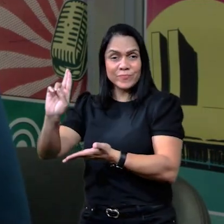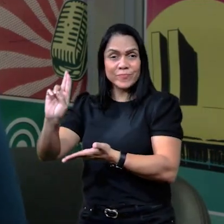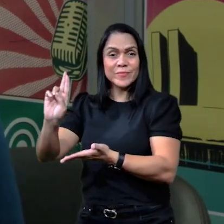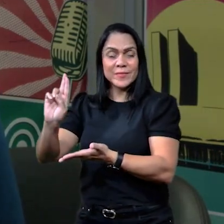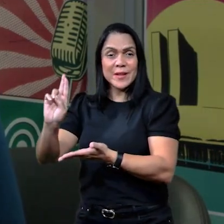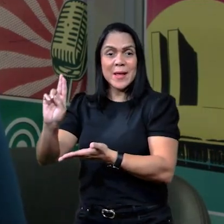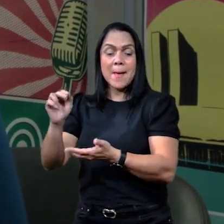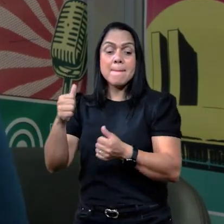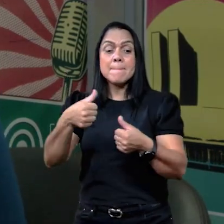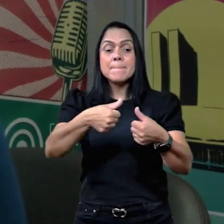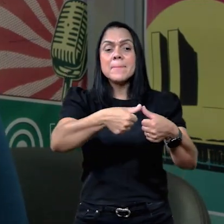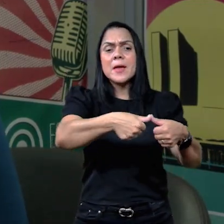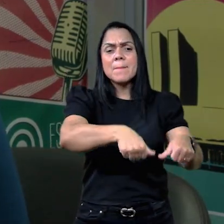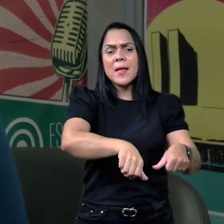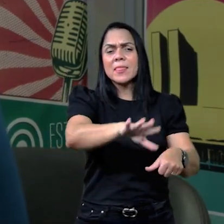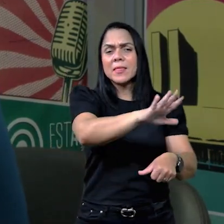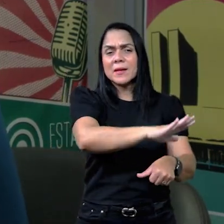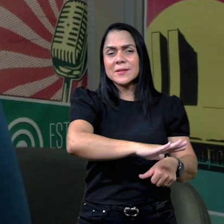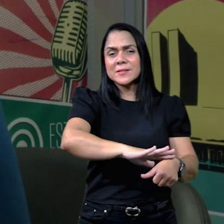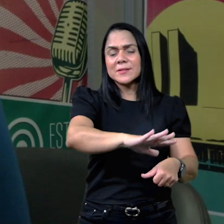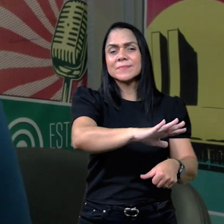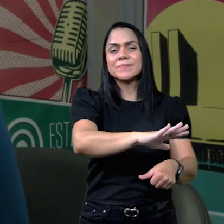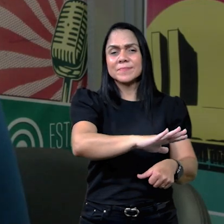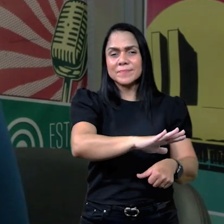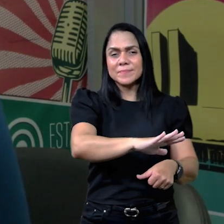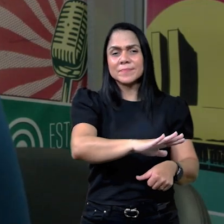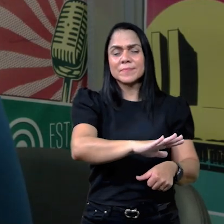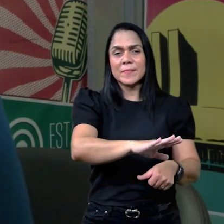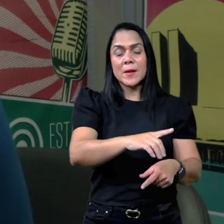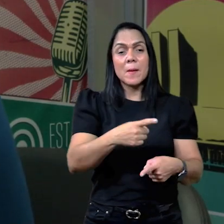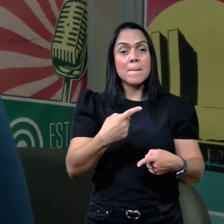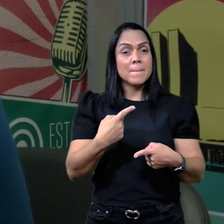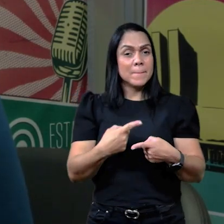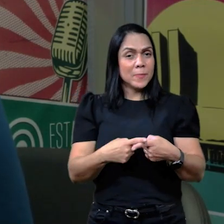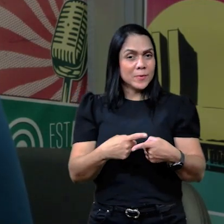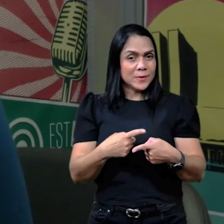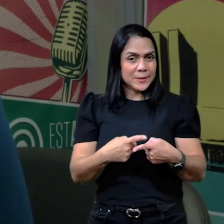possam permanecer, né, nesses espaços, porque a gente sabe que